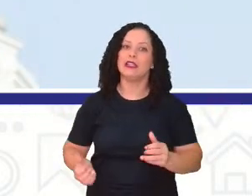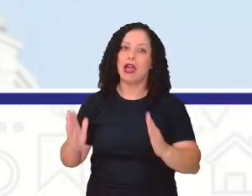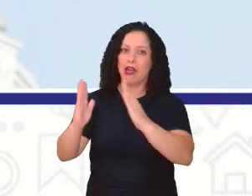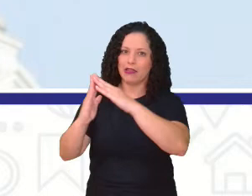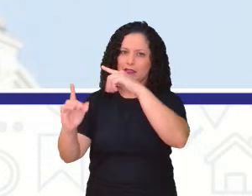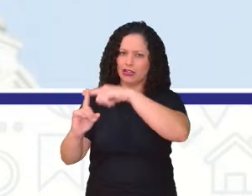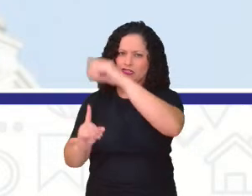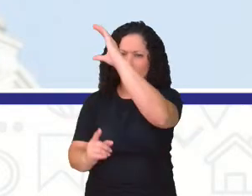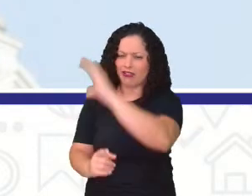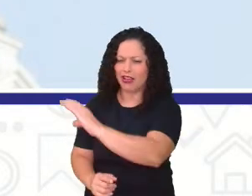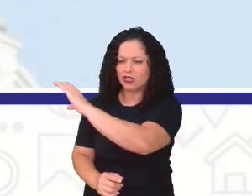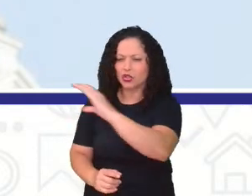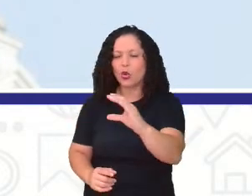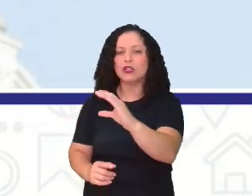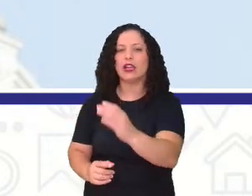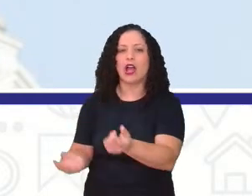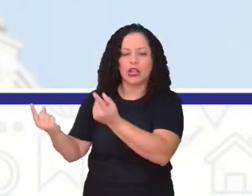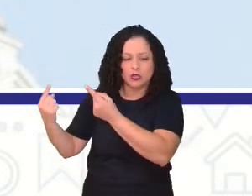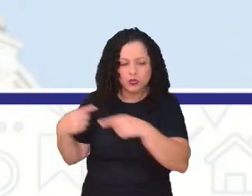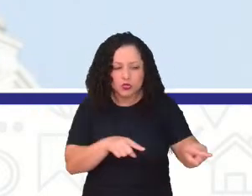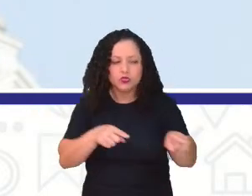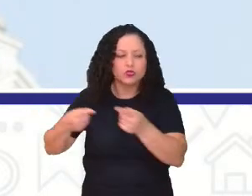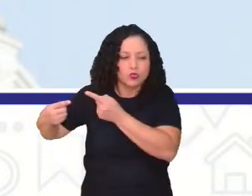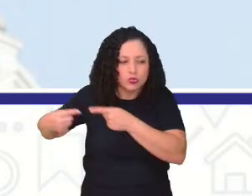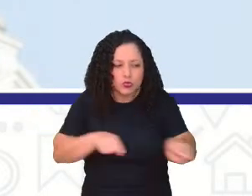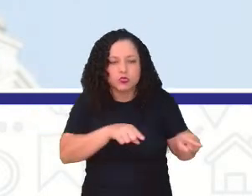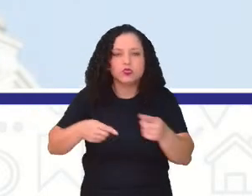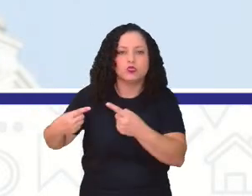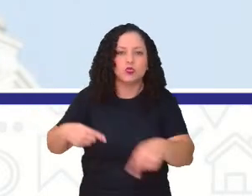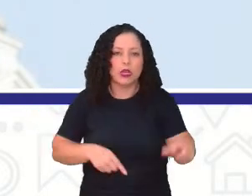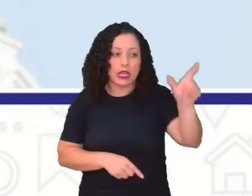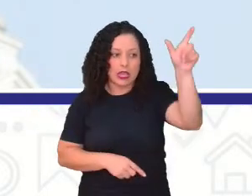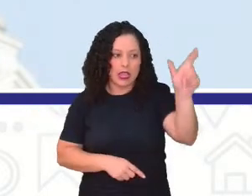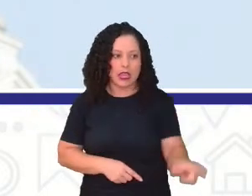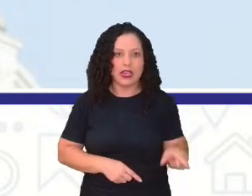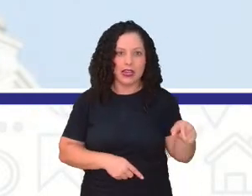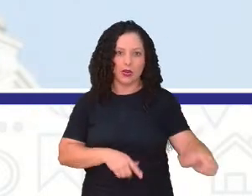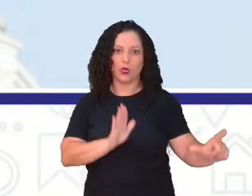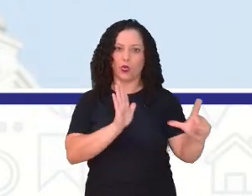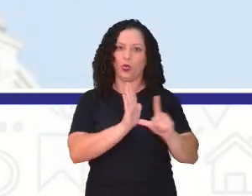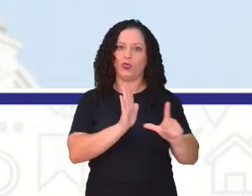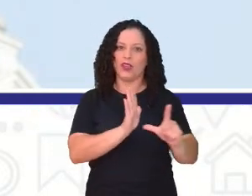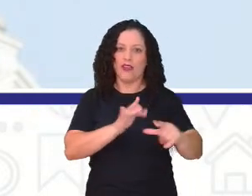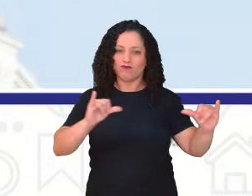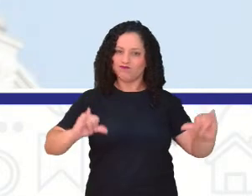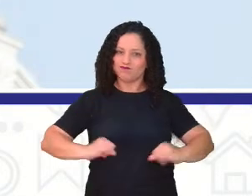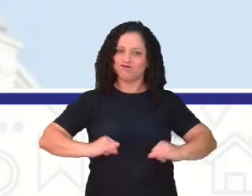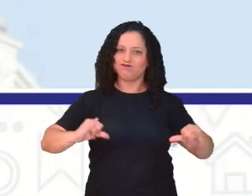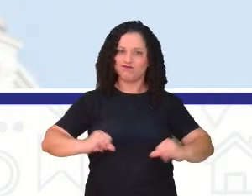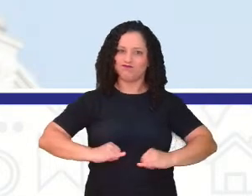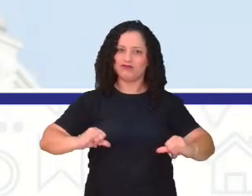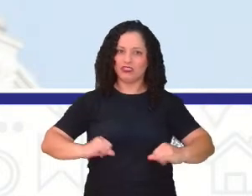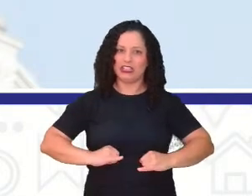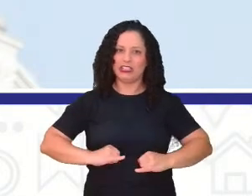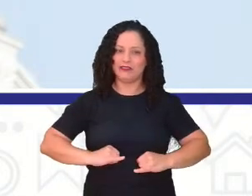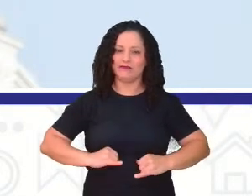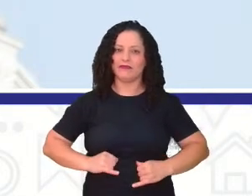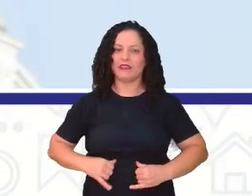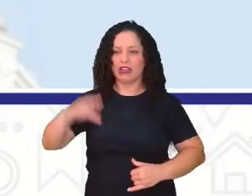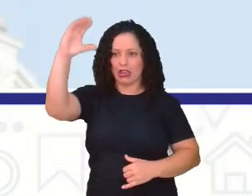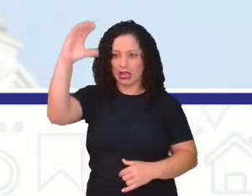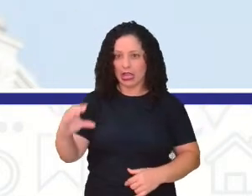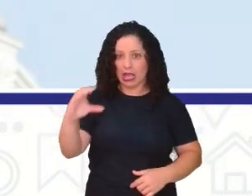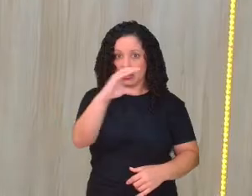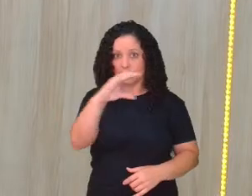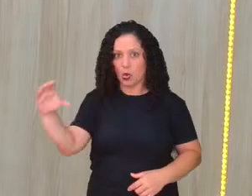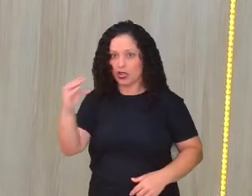igreja. Começa a ser perseguido, ele vai ser declarado herege, vai ser excomungado. Veja, o que